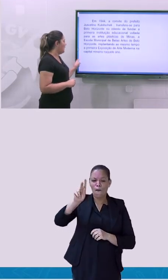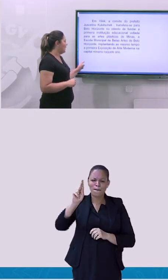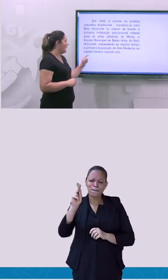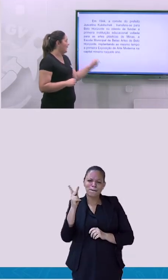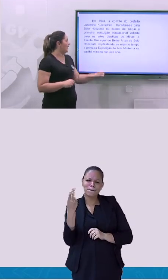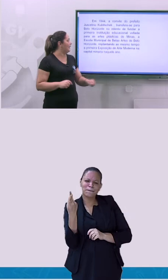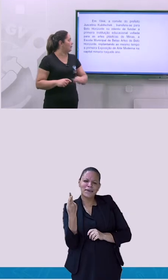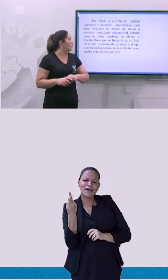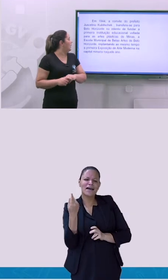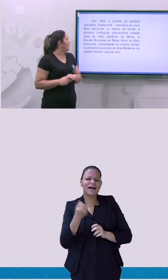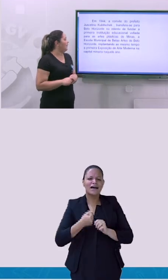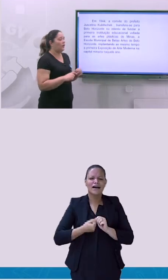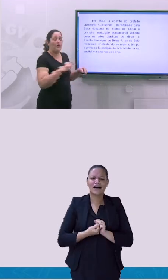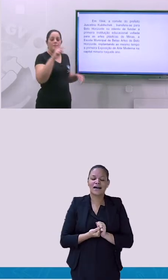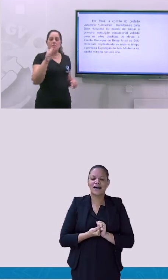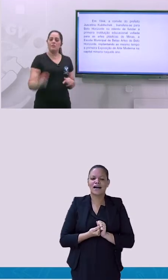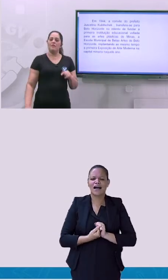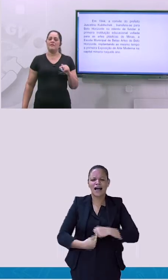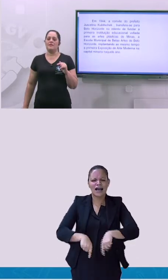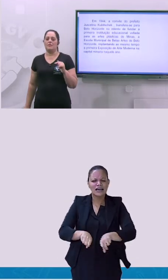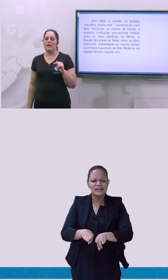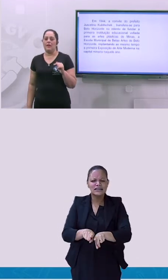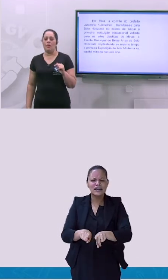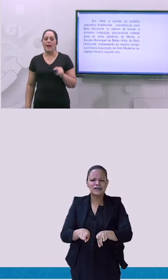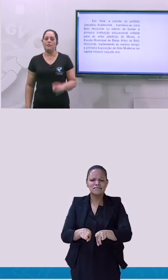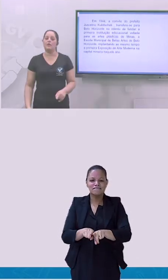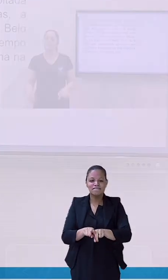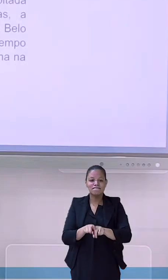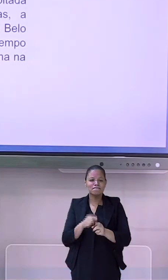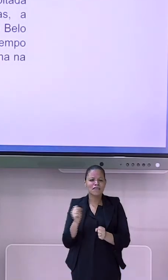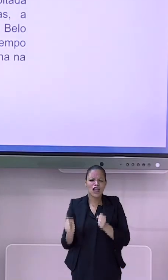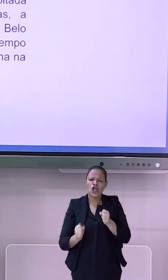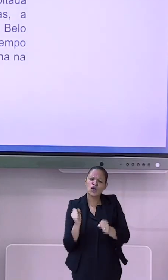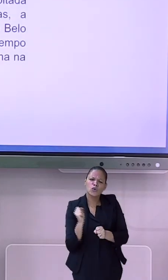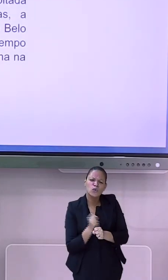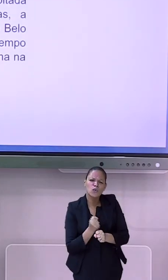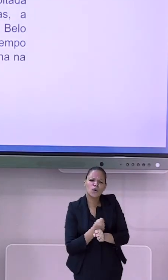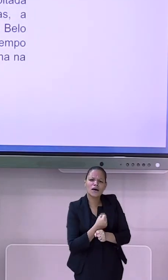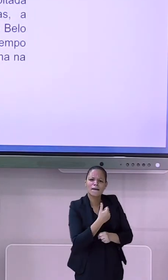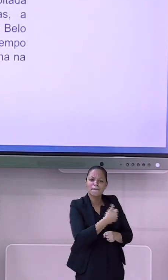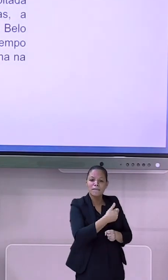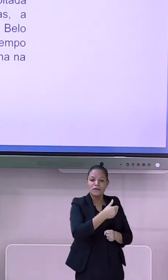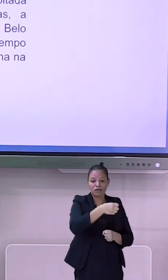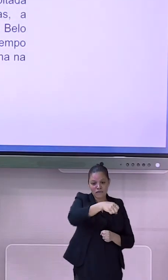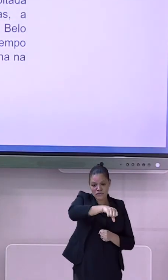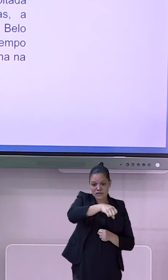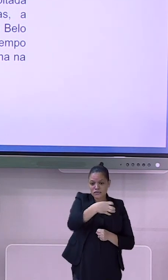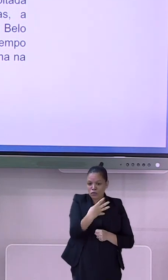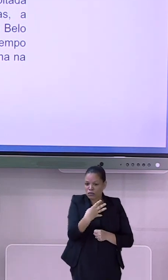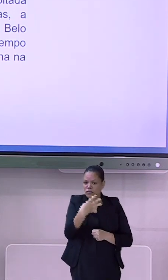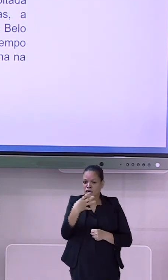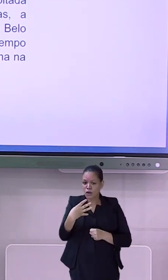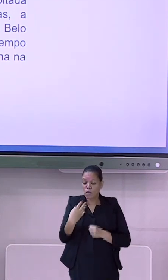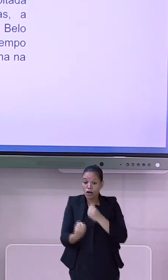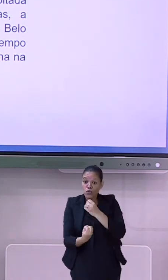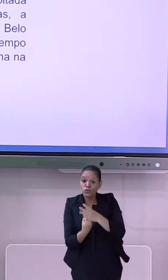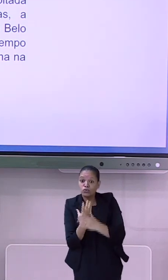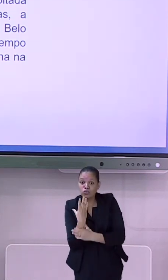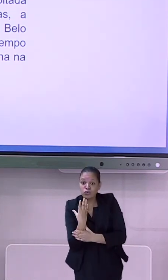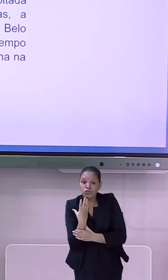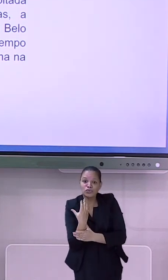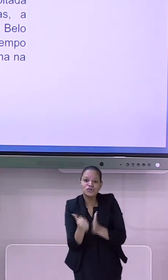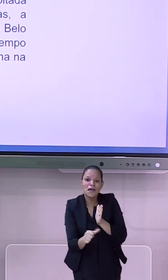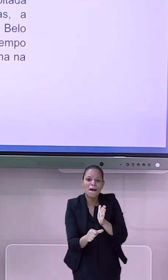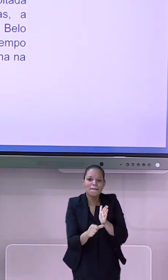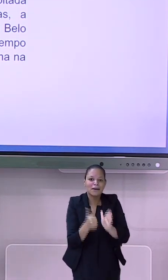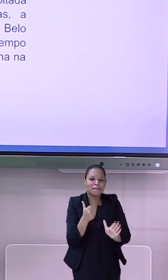capital mineira naquele ano. Então foi em 1944 que surgiu em Minas, lá em Belo Horizonte, a primeira exposição